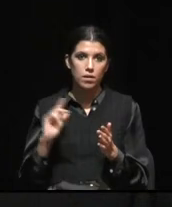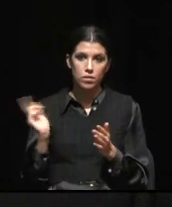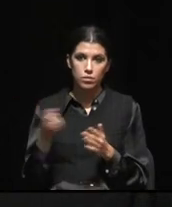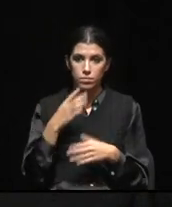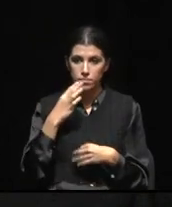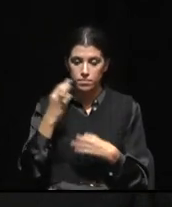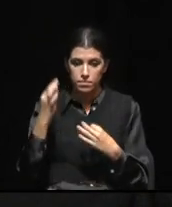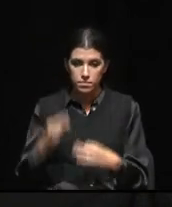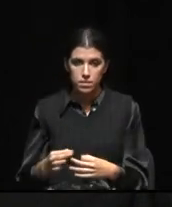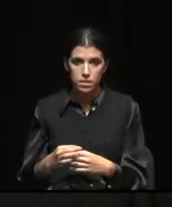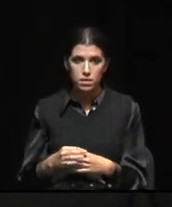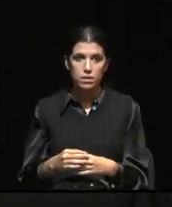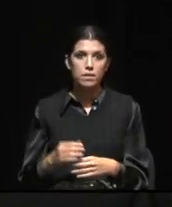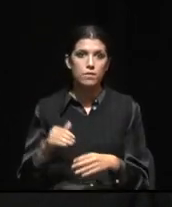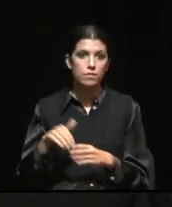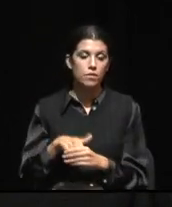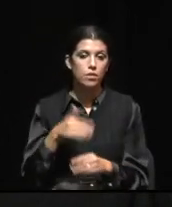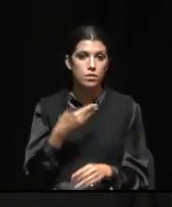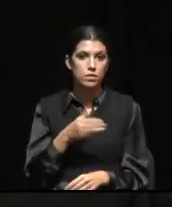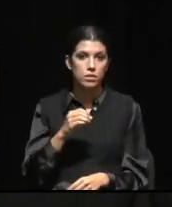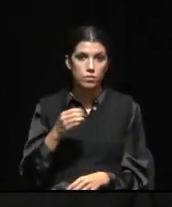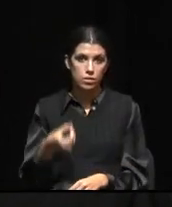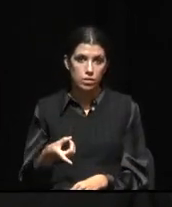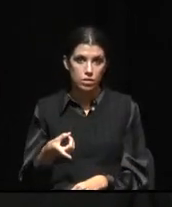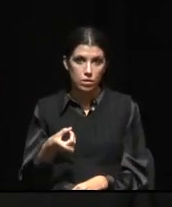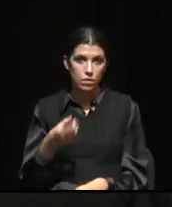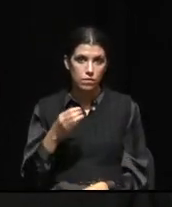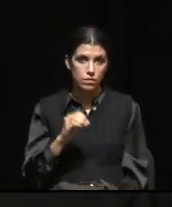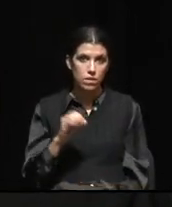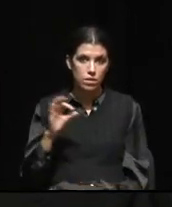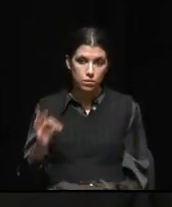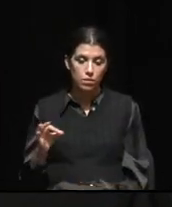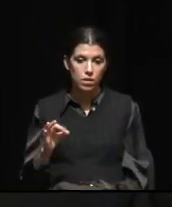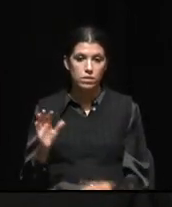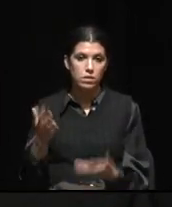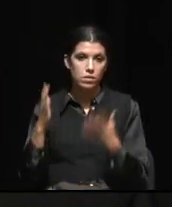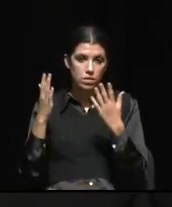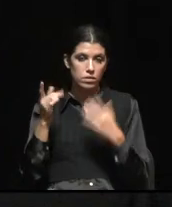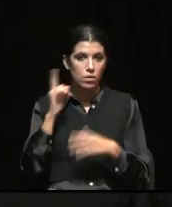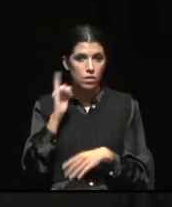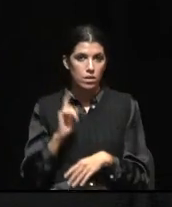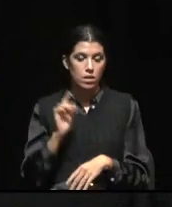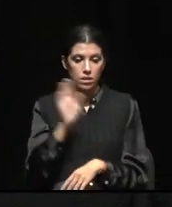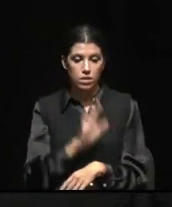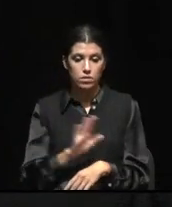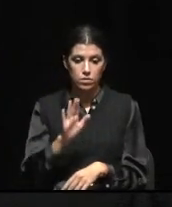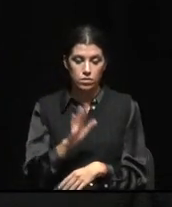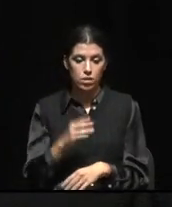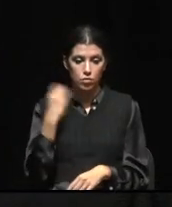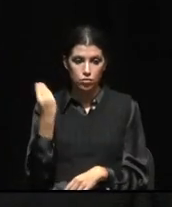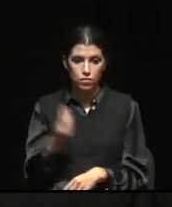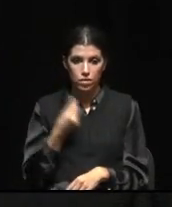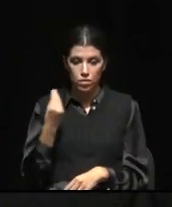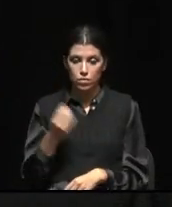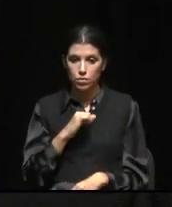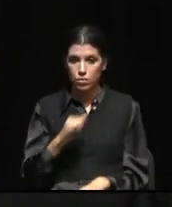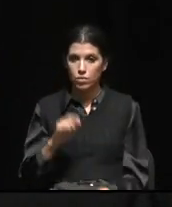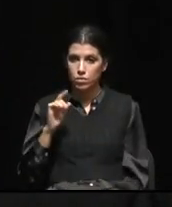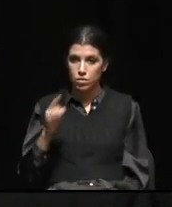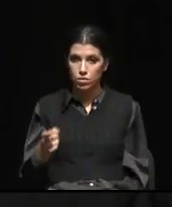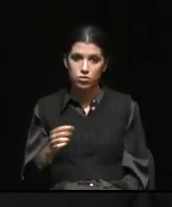unanimidade o voto 10904 do pev saudação 28 de Março dia nacional da Juventude quem Vota